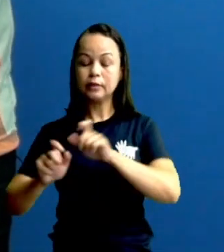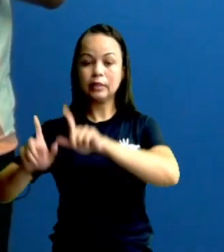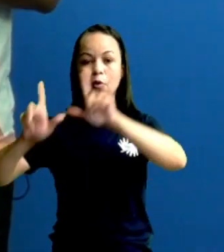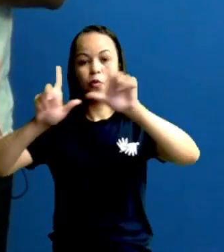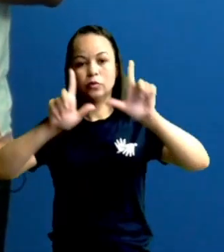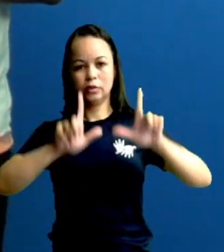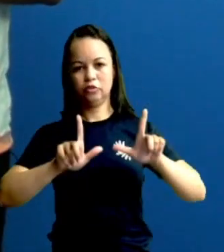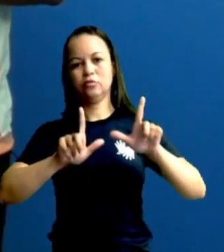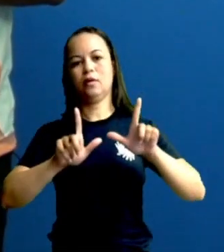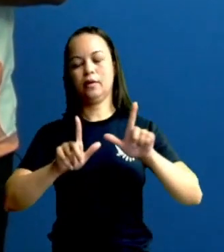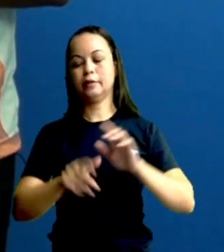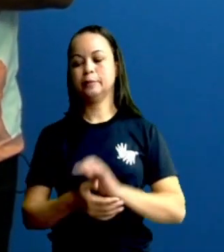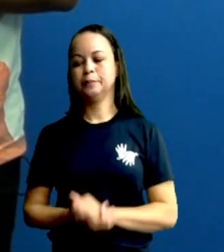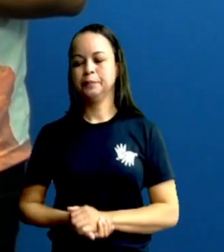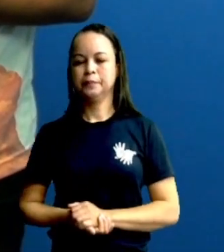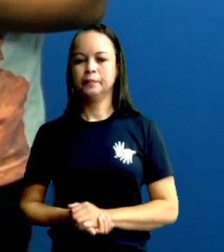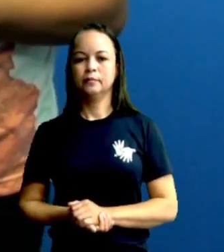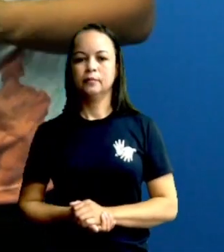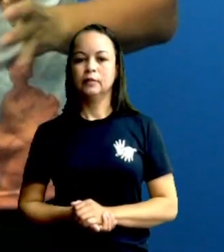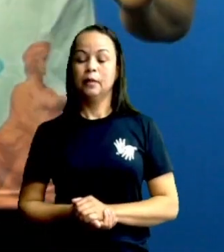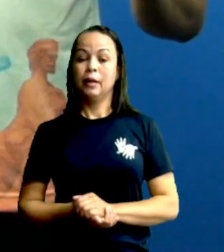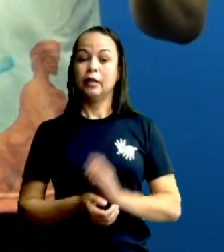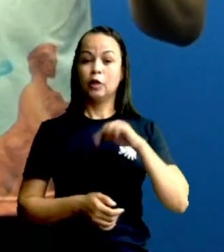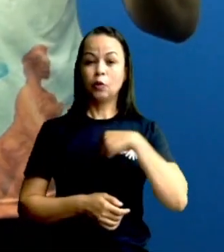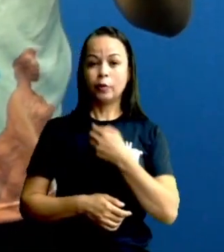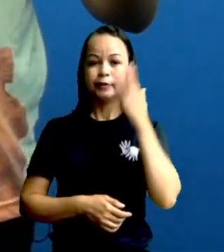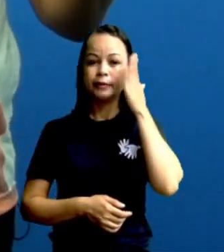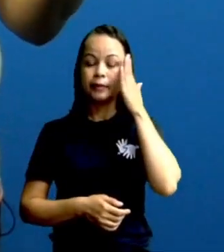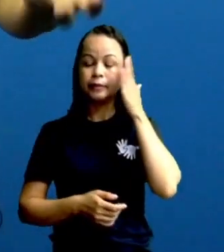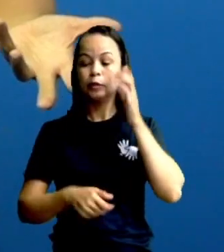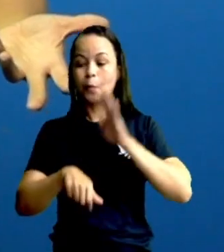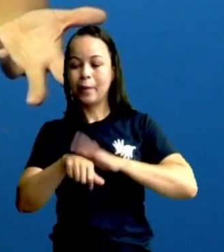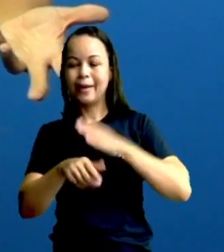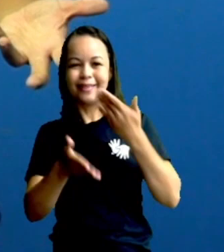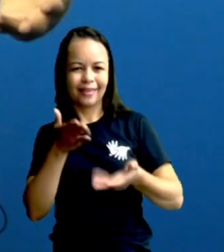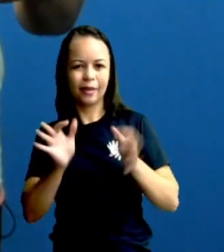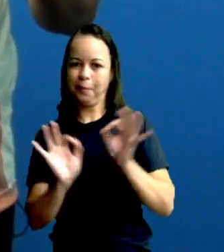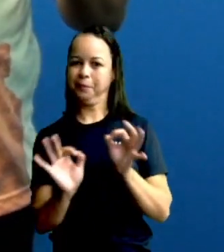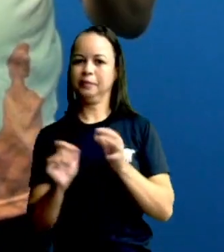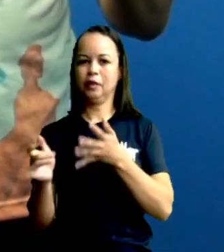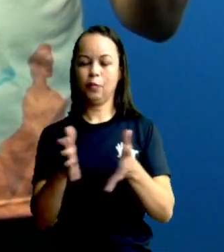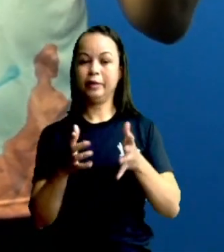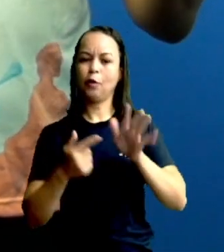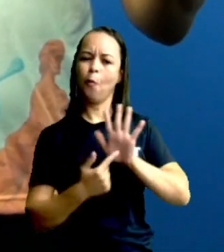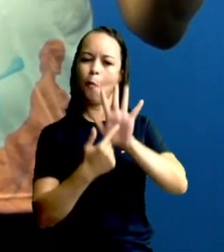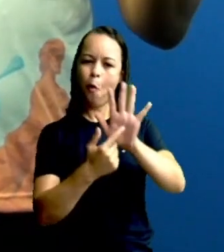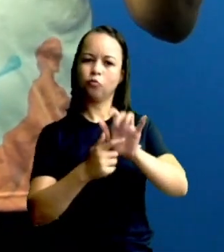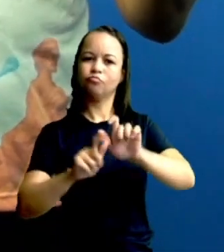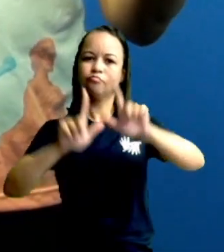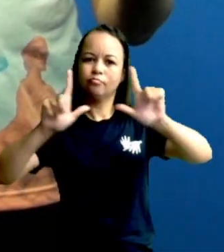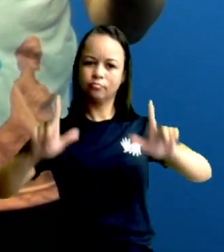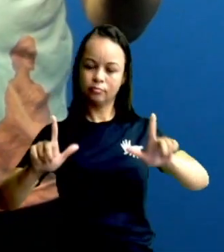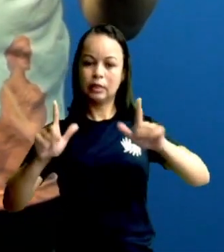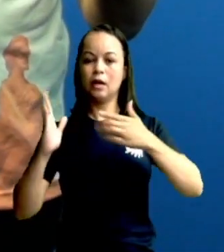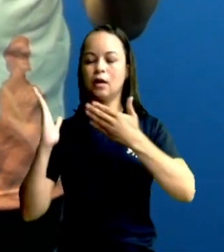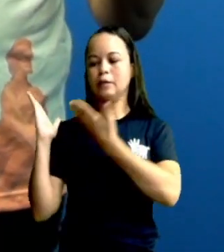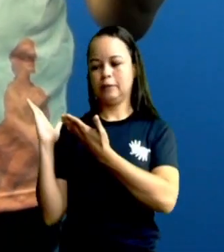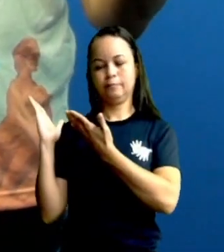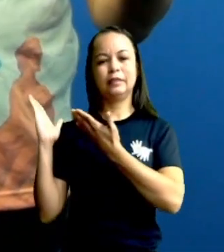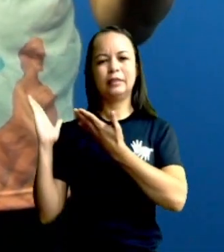nosso próximo slide, para que a gente não perca muito tempo. E aí eu não poderia deixar de destacar quais seriam as